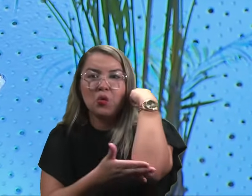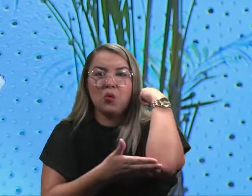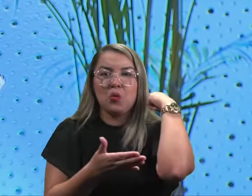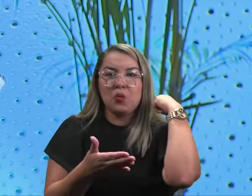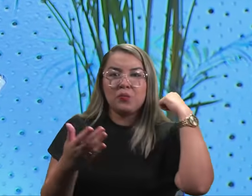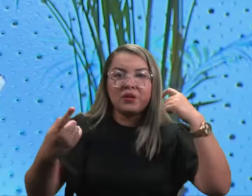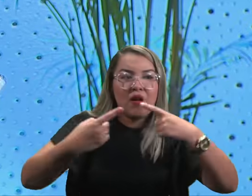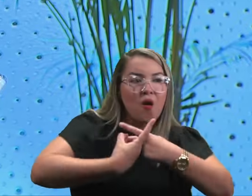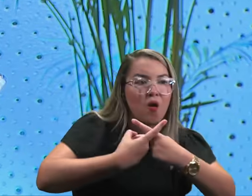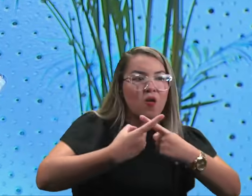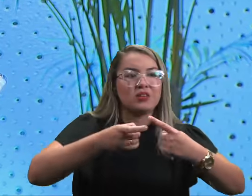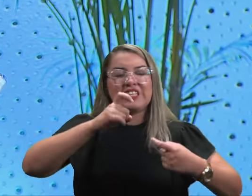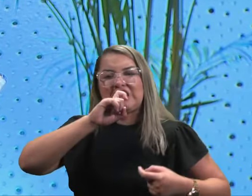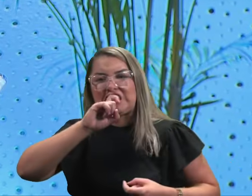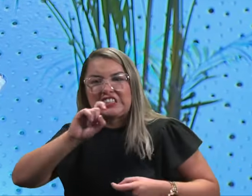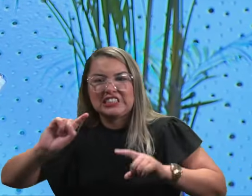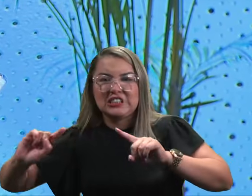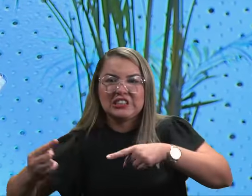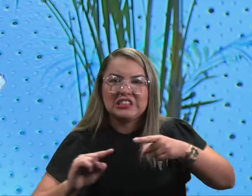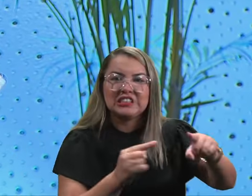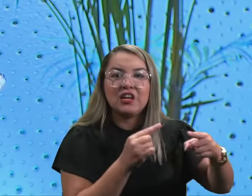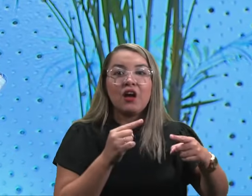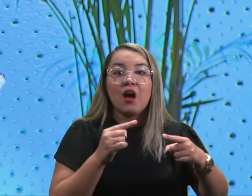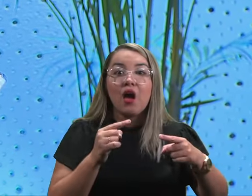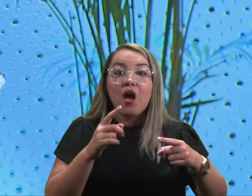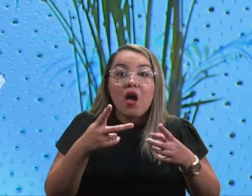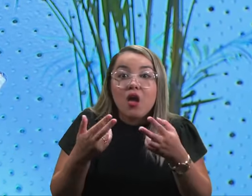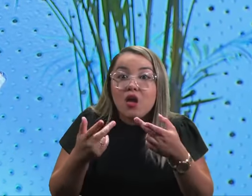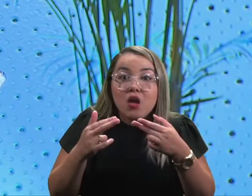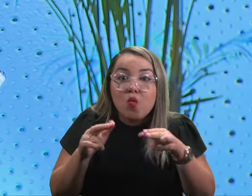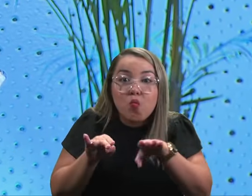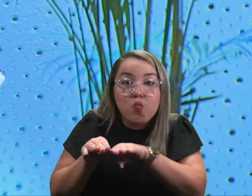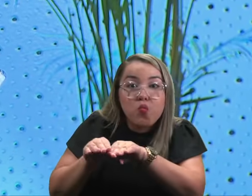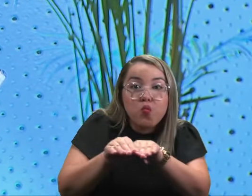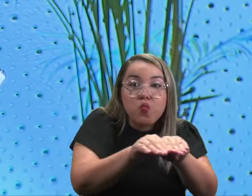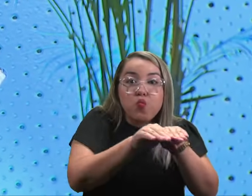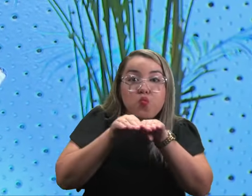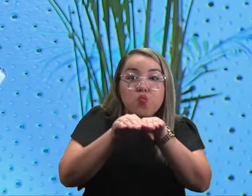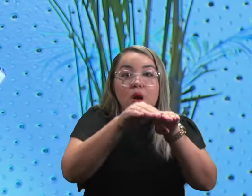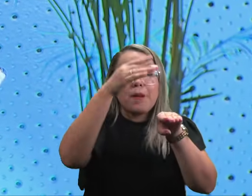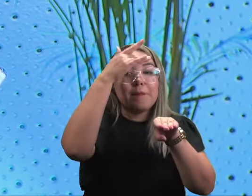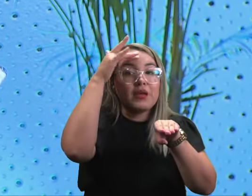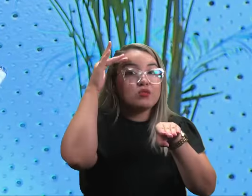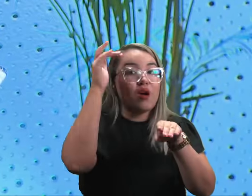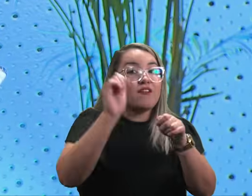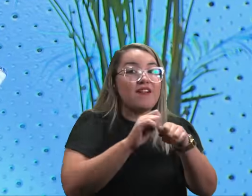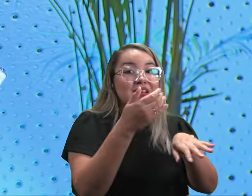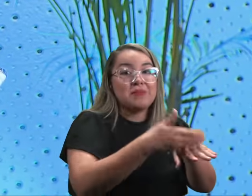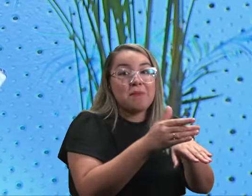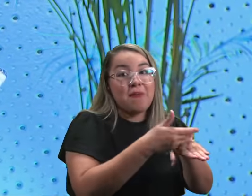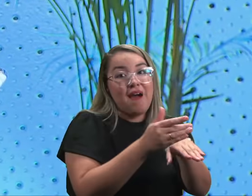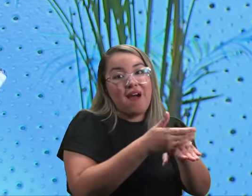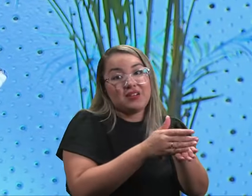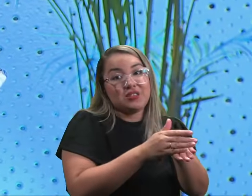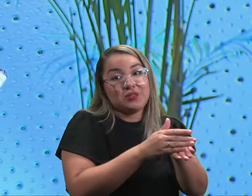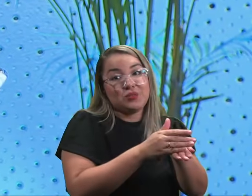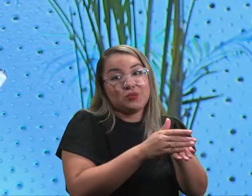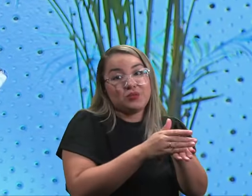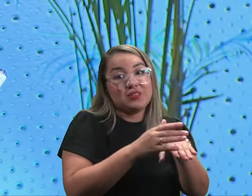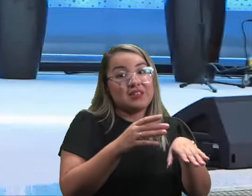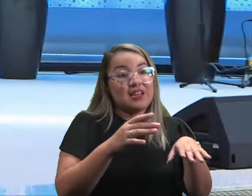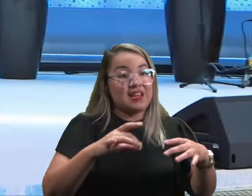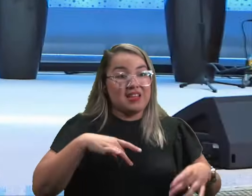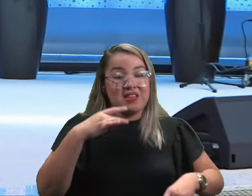discórdias, eles estão no mesmo patamar daqueles que praticam